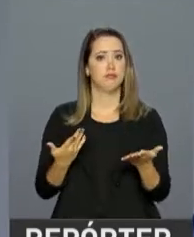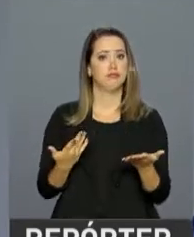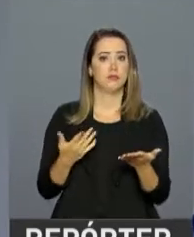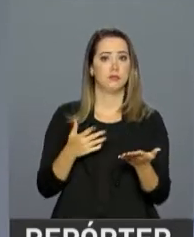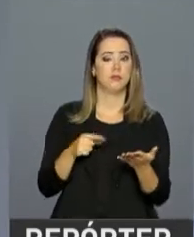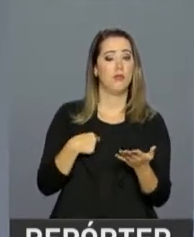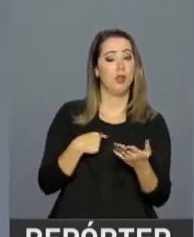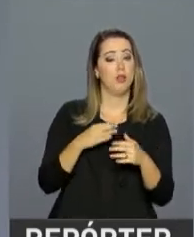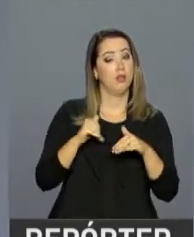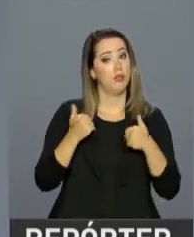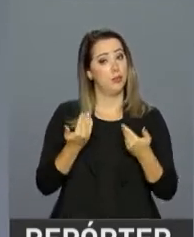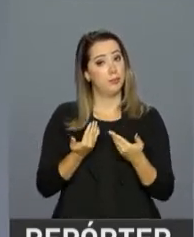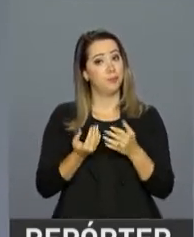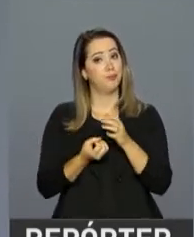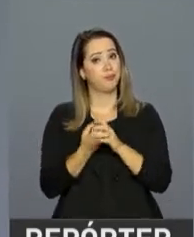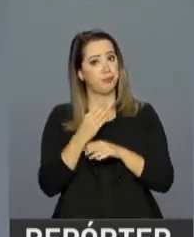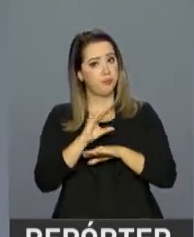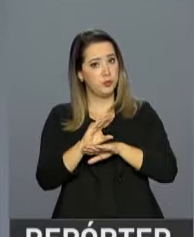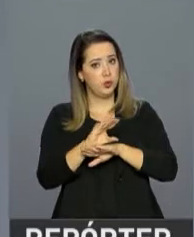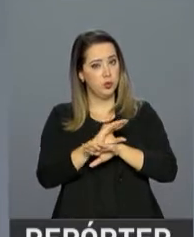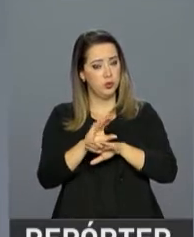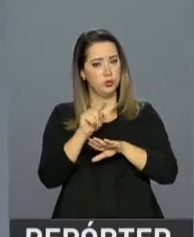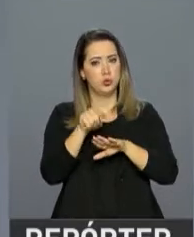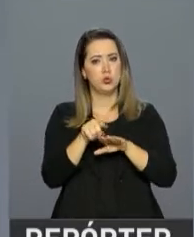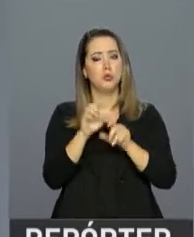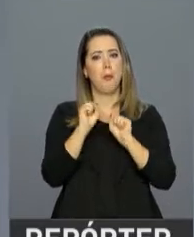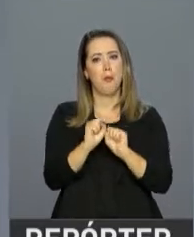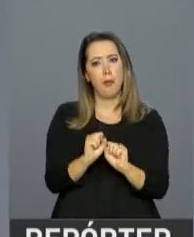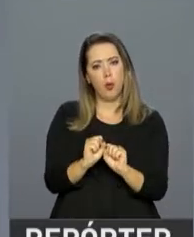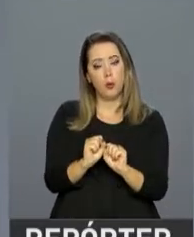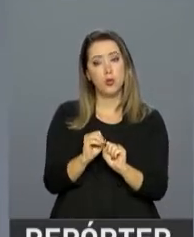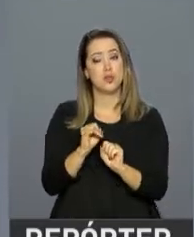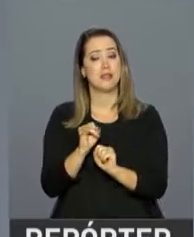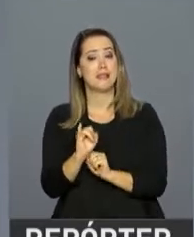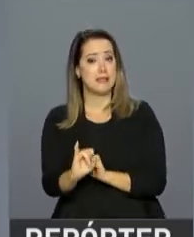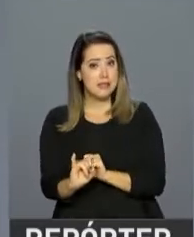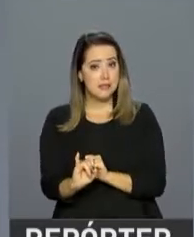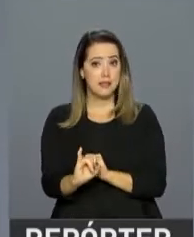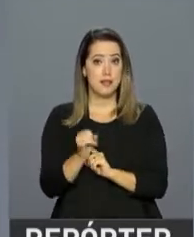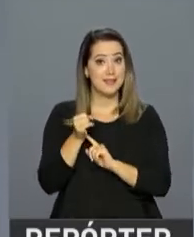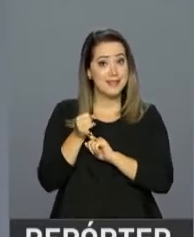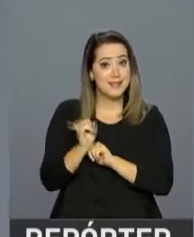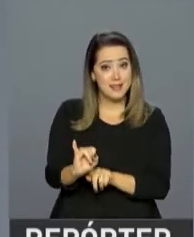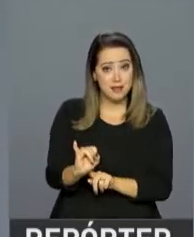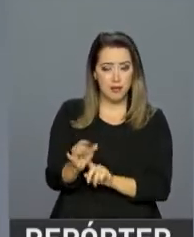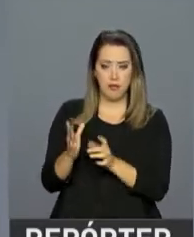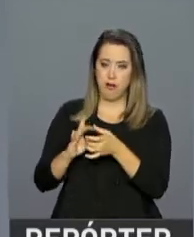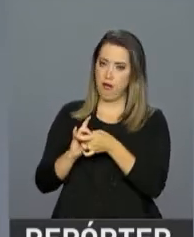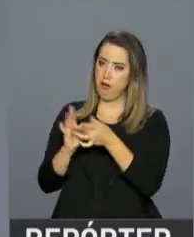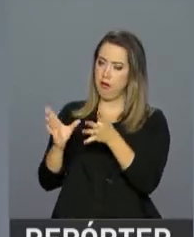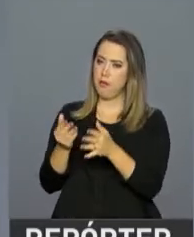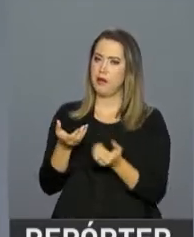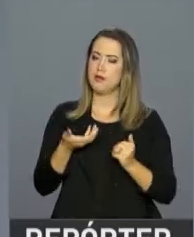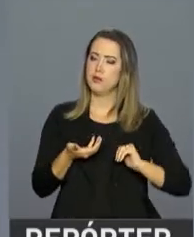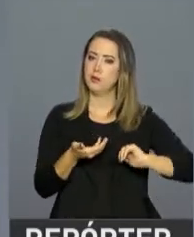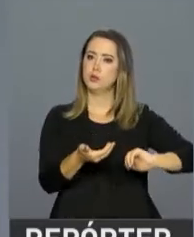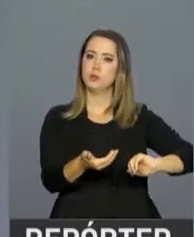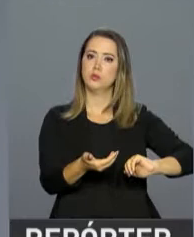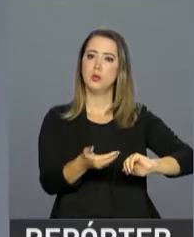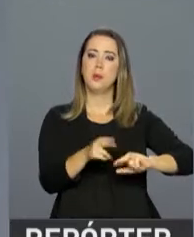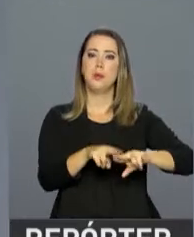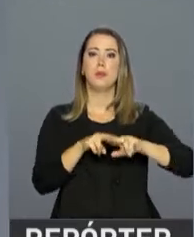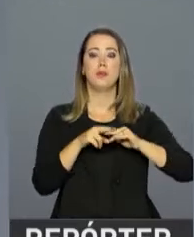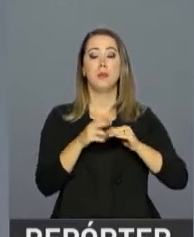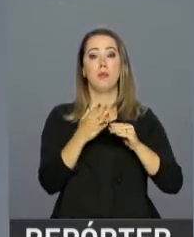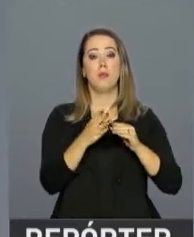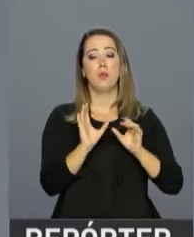dispositivo, uma ressalva a isso, salvo se houver uma autorização pelo Congresso Nacional por